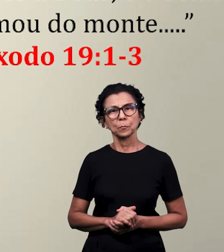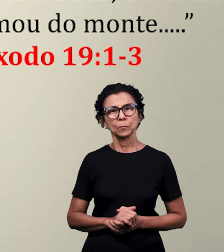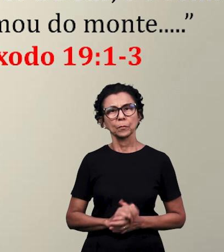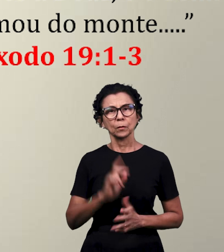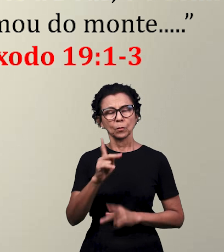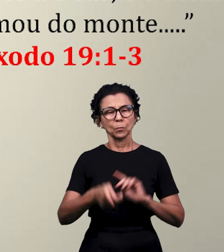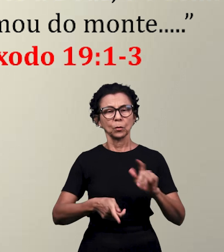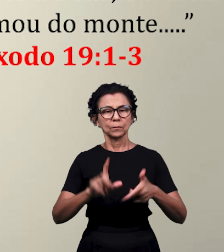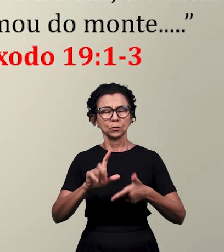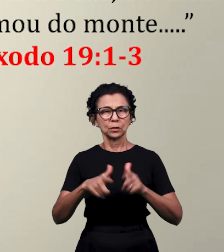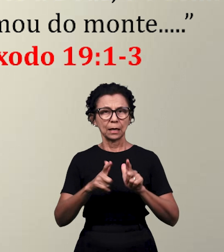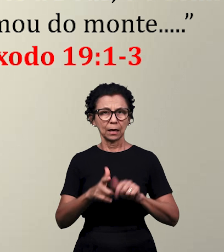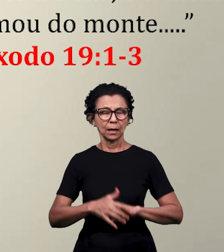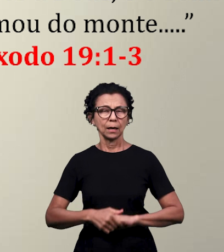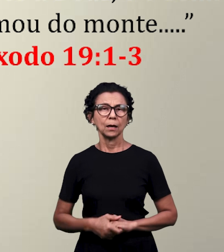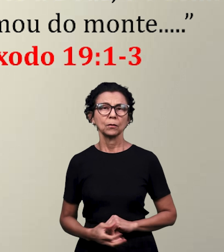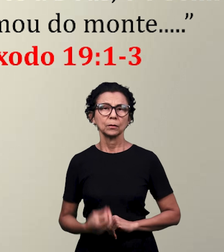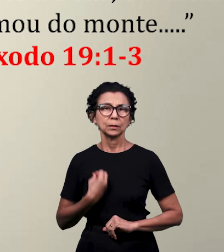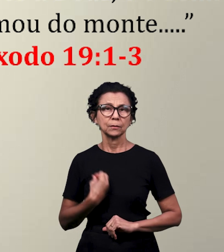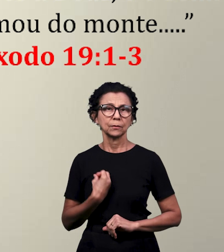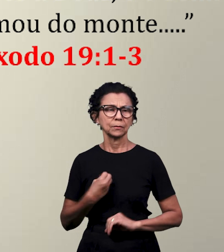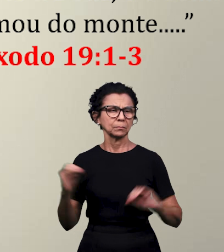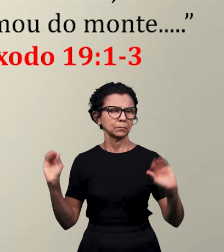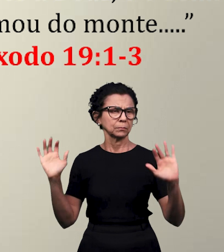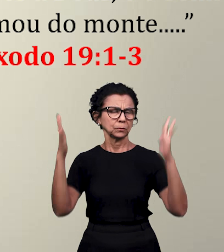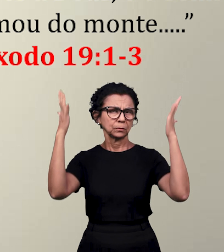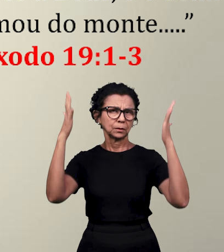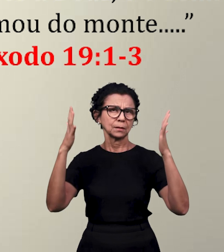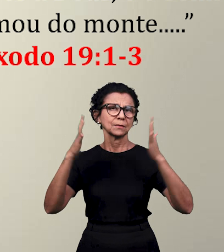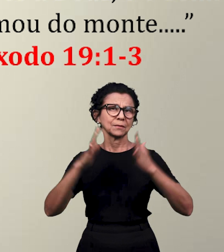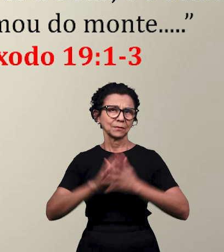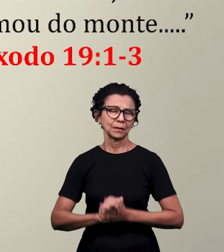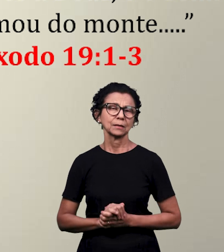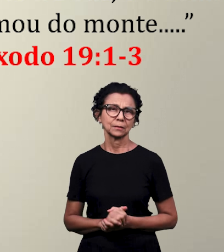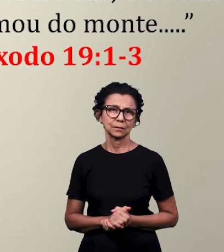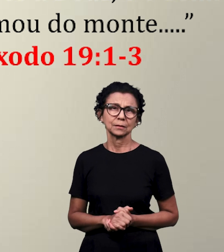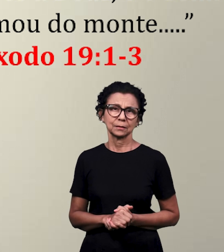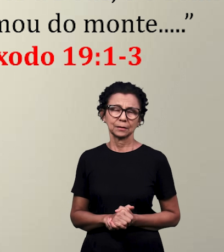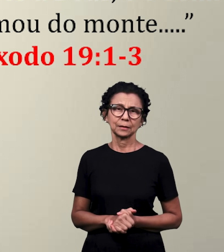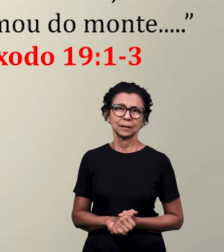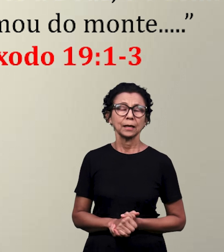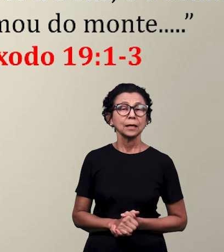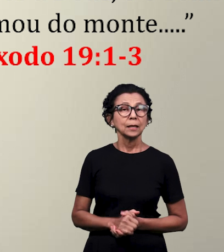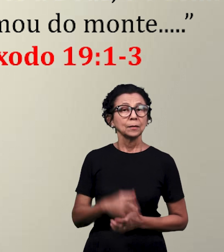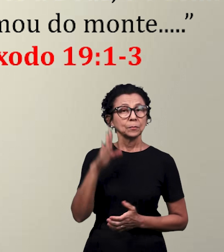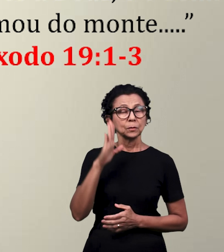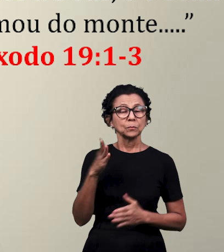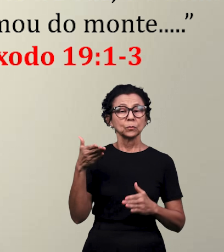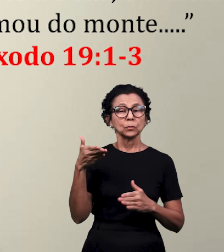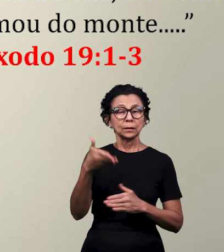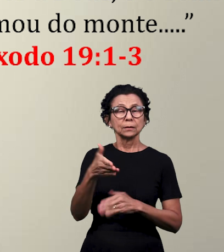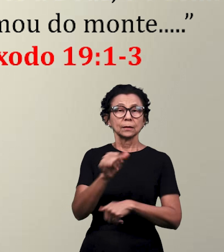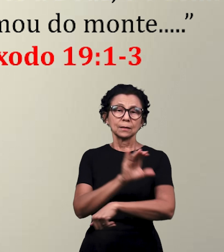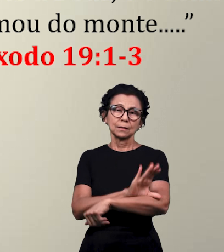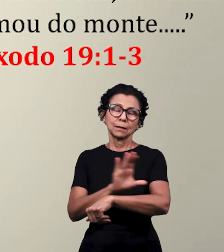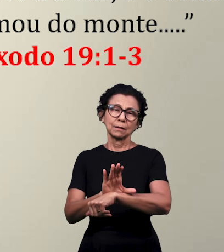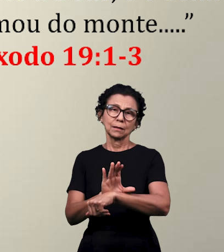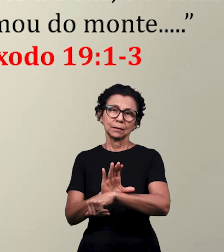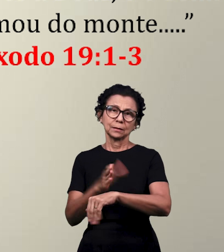não só aqui, mas principalmente quando eles chegassem à terra. E nós vamos abordar, inclusive, esses outros pontos aí,